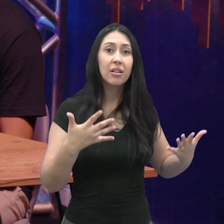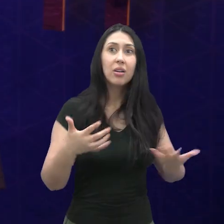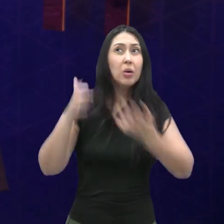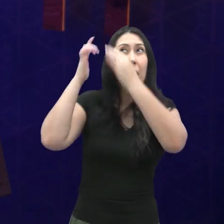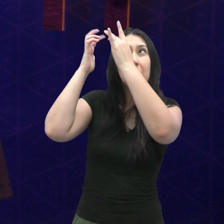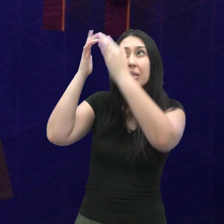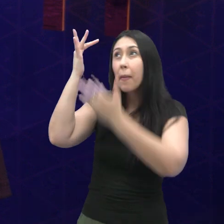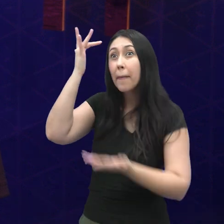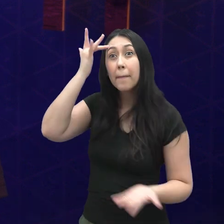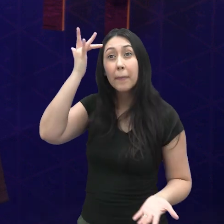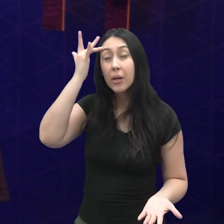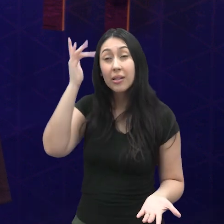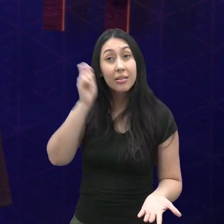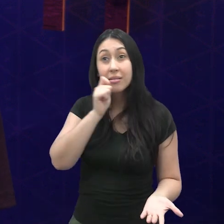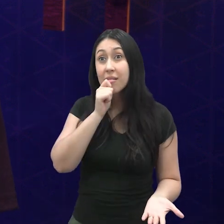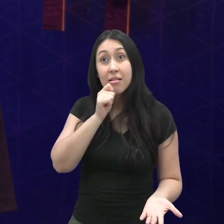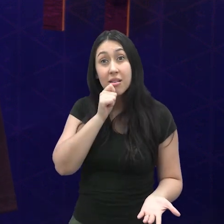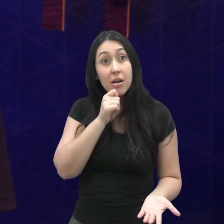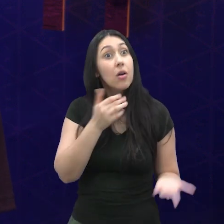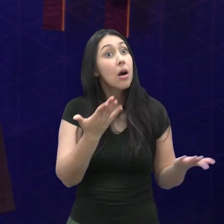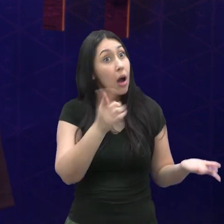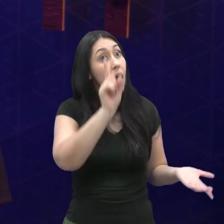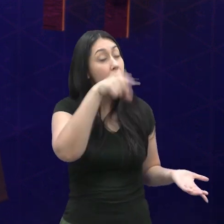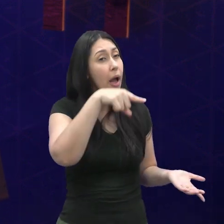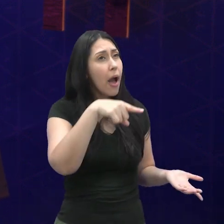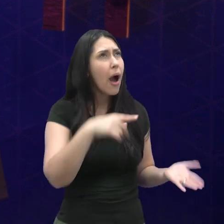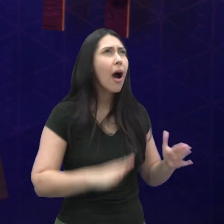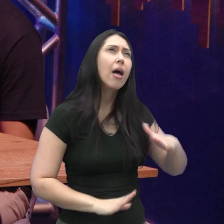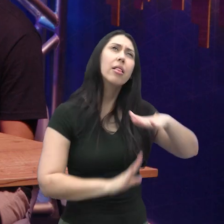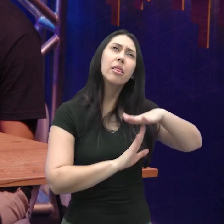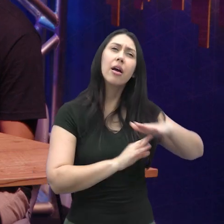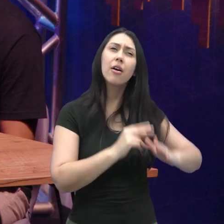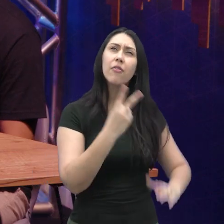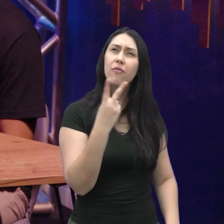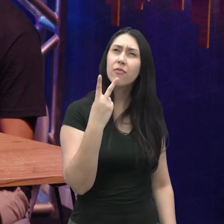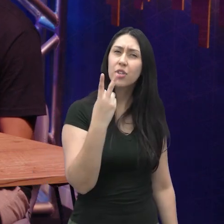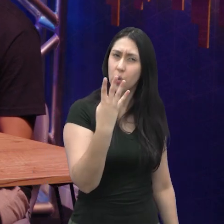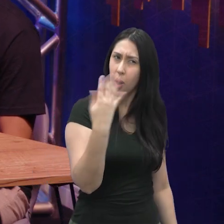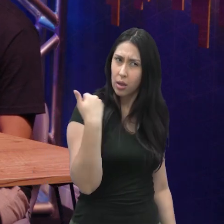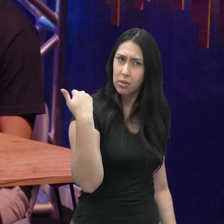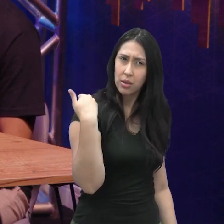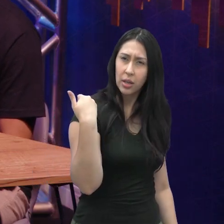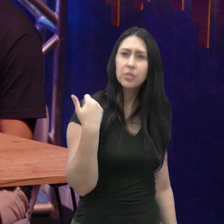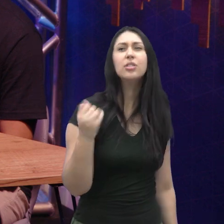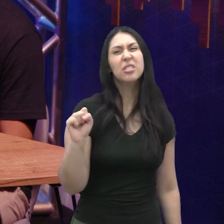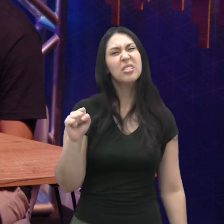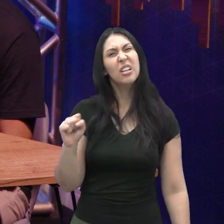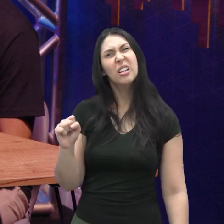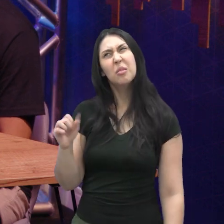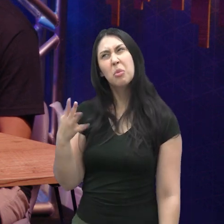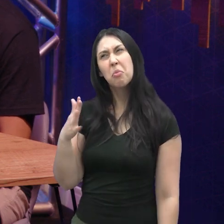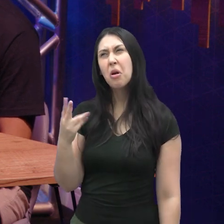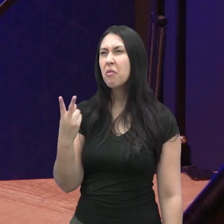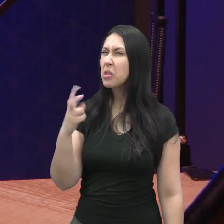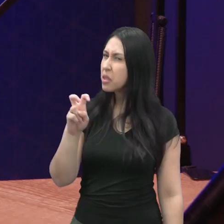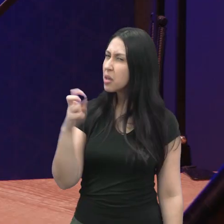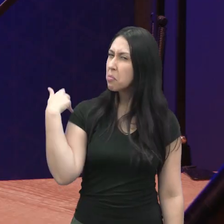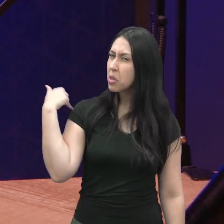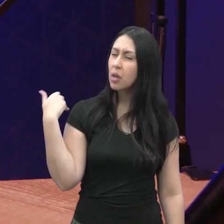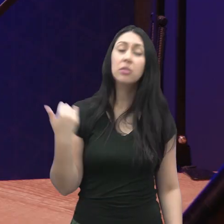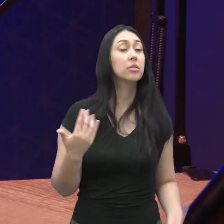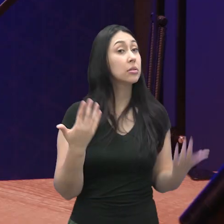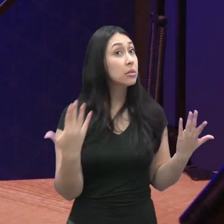o pra cérebro gente ver... da pessoa tá formado Exatamente, ainda, né? Aos 24 anos que a aos gente... 24, 25 anos. Não lembro agora exatamente,